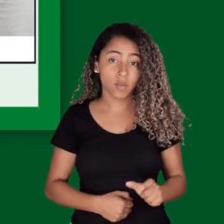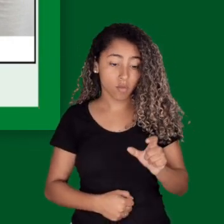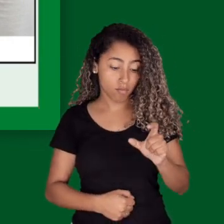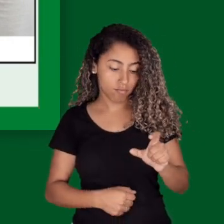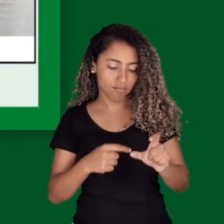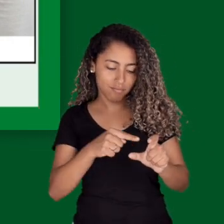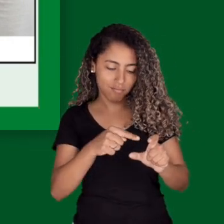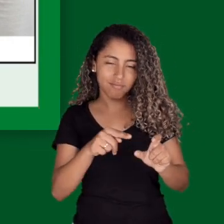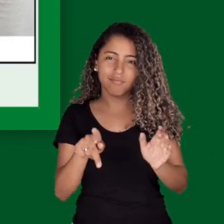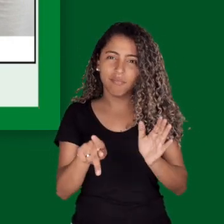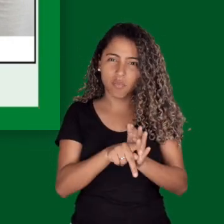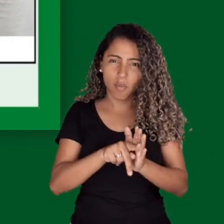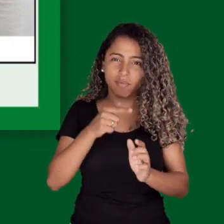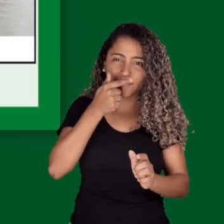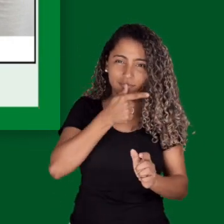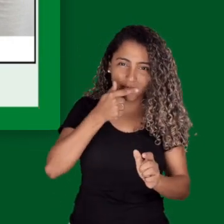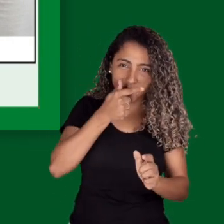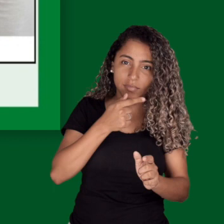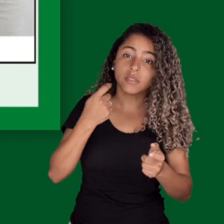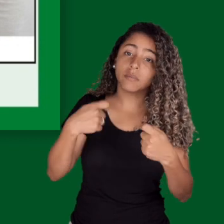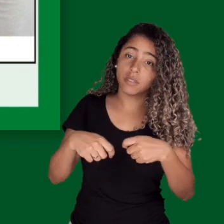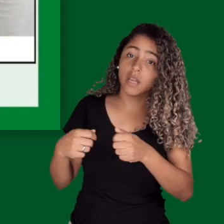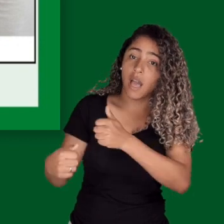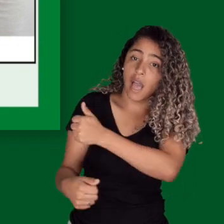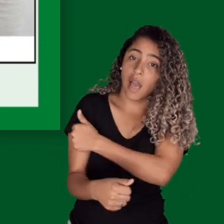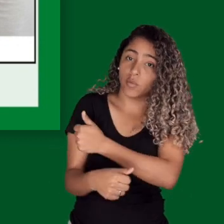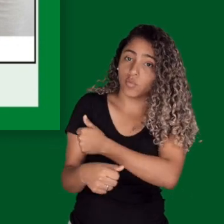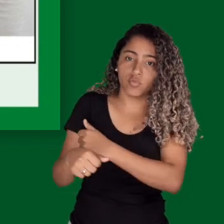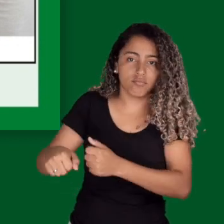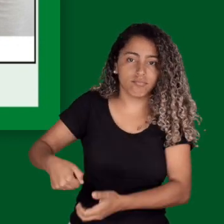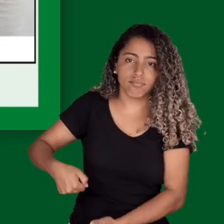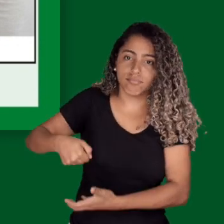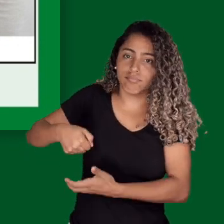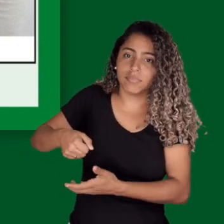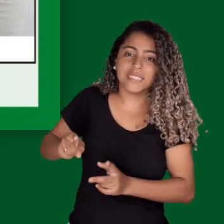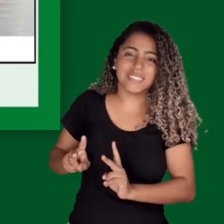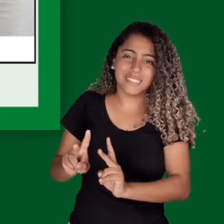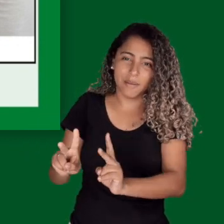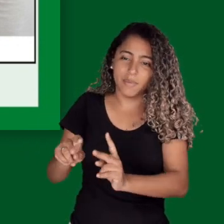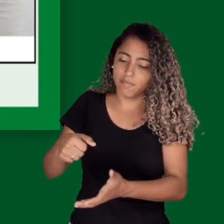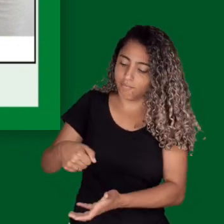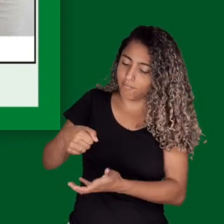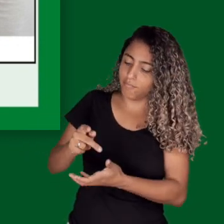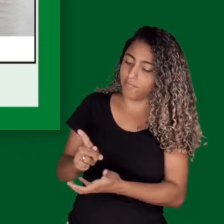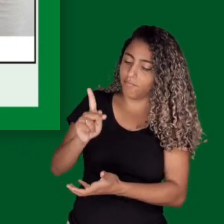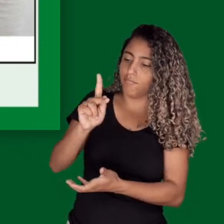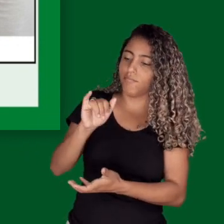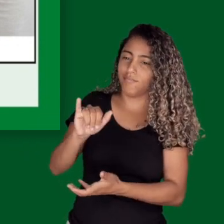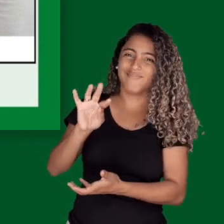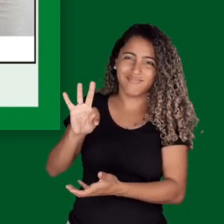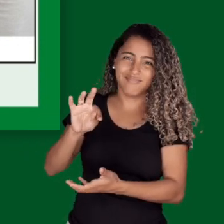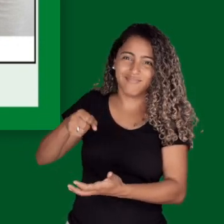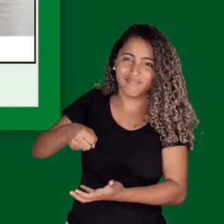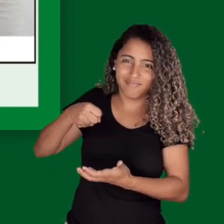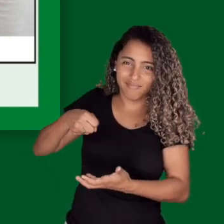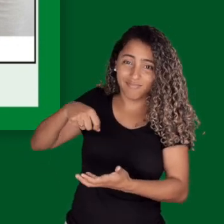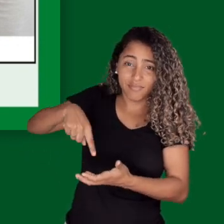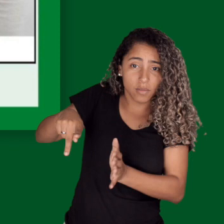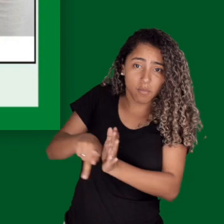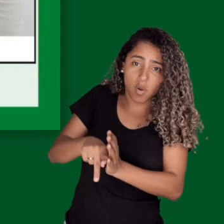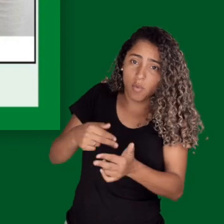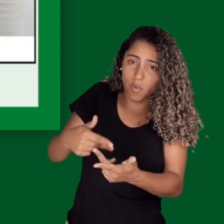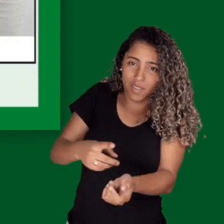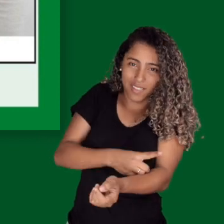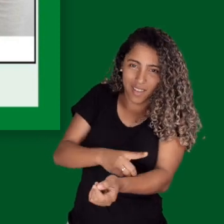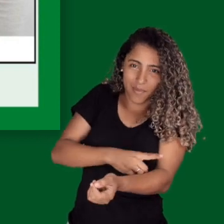estar sempre com o aluno e é importante que o aluno tenha acesso ao seu kit de diabetes durante todo o período